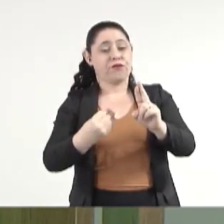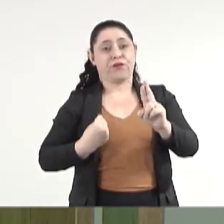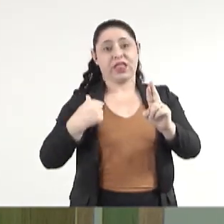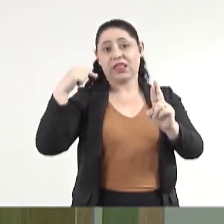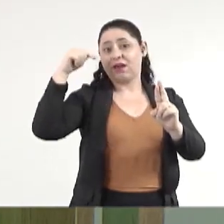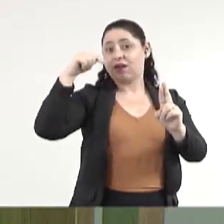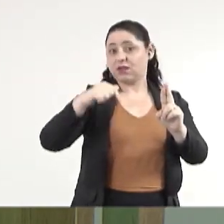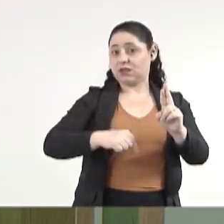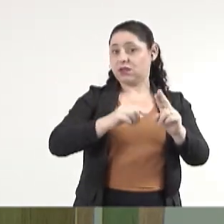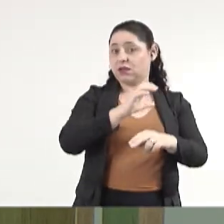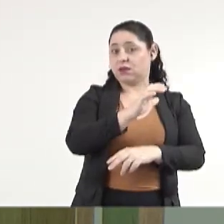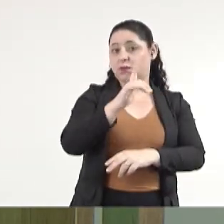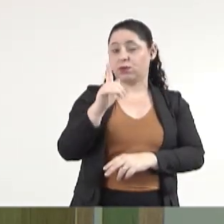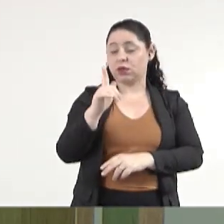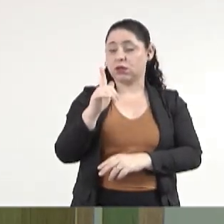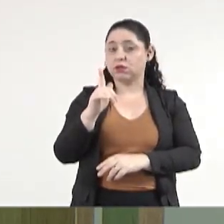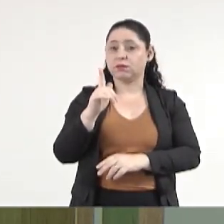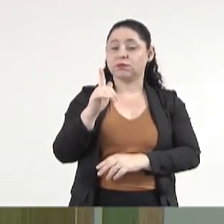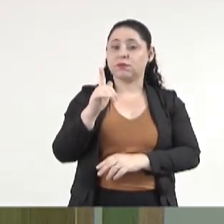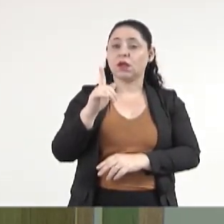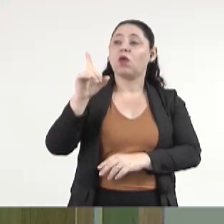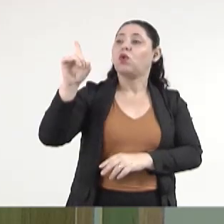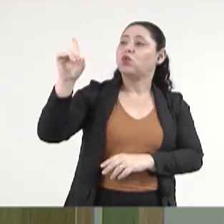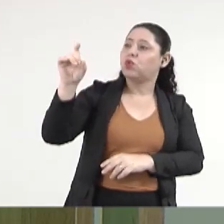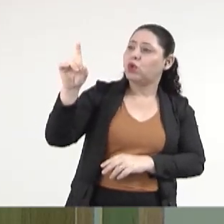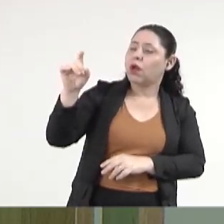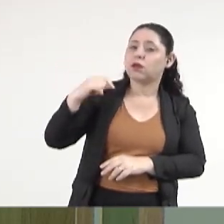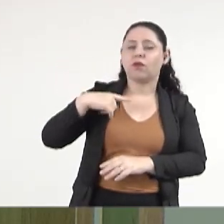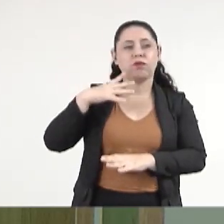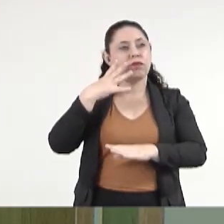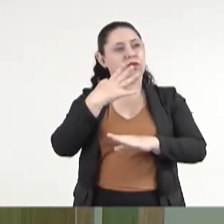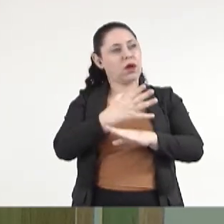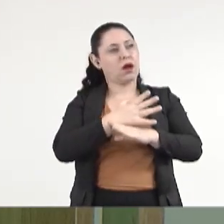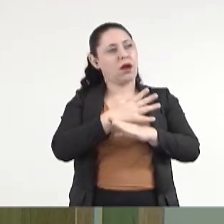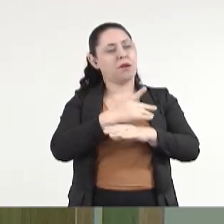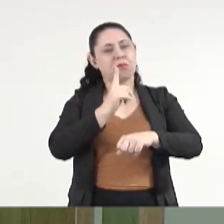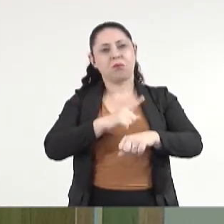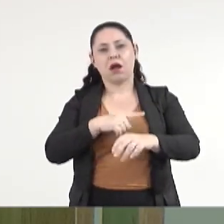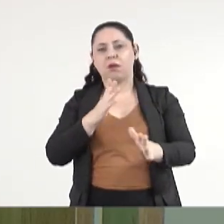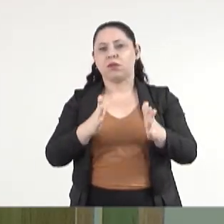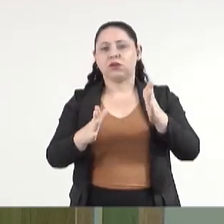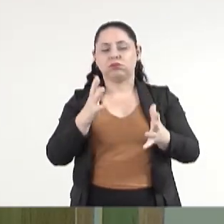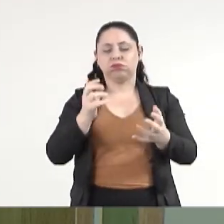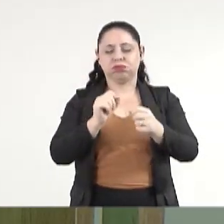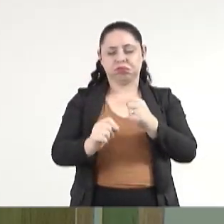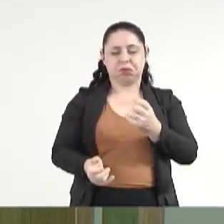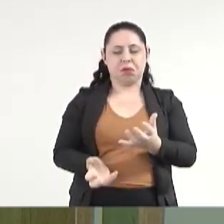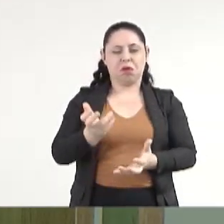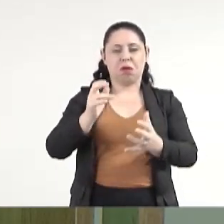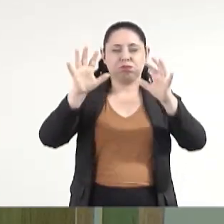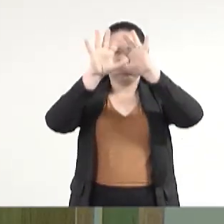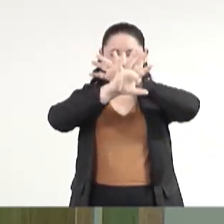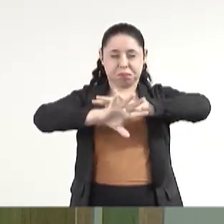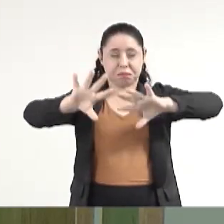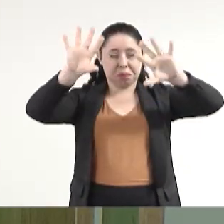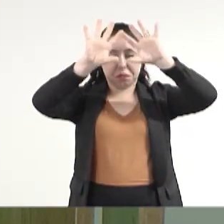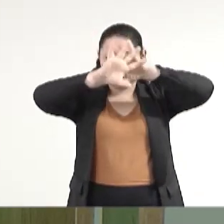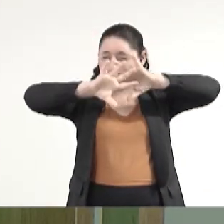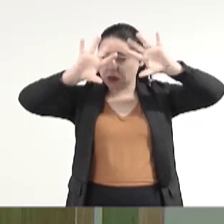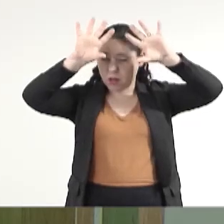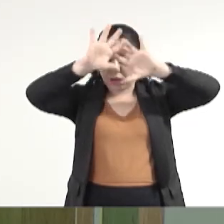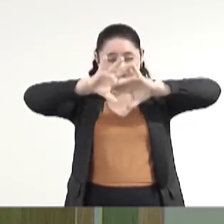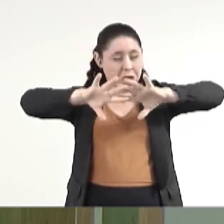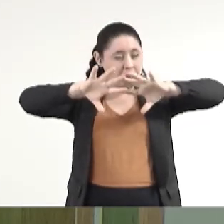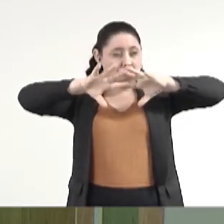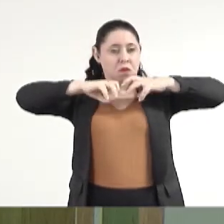com a nossa vida aqui em Campo Grande, em Dourados. Eu estive em Dourados no período do fogo e lá a fumaça estava pior do que estava